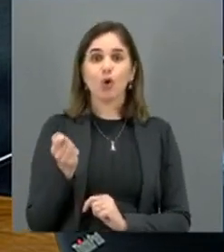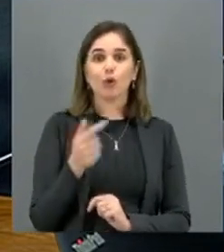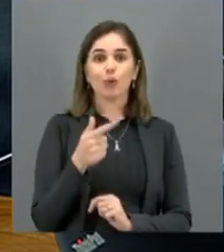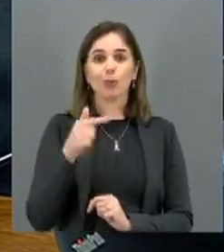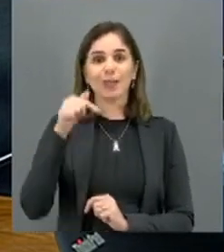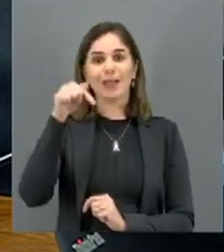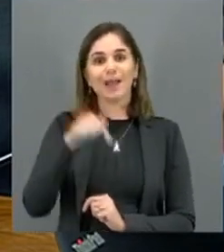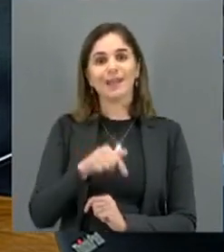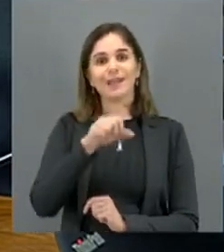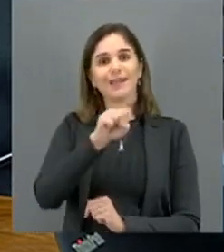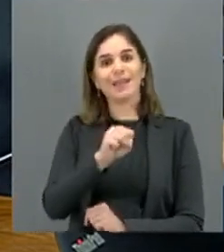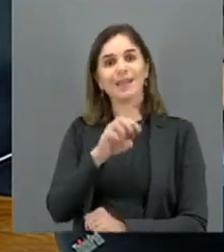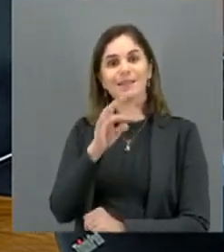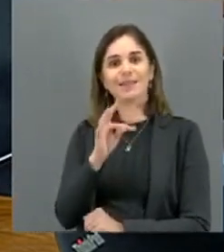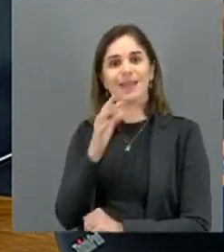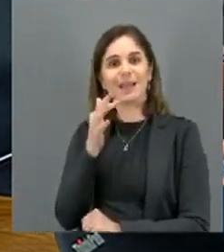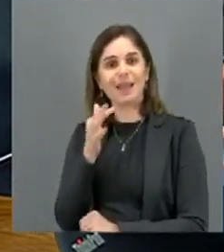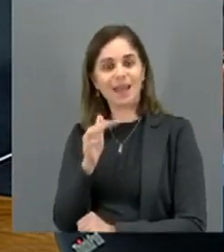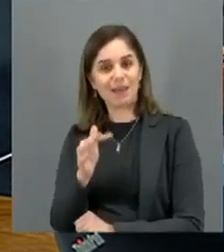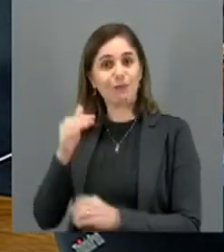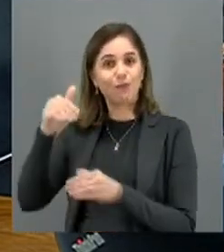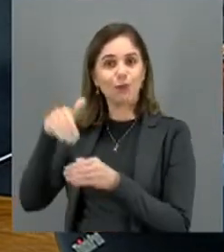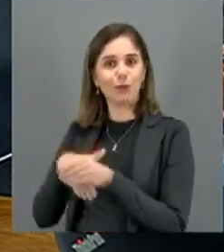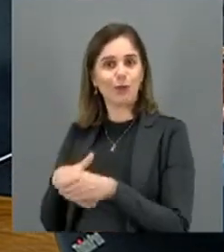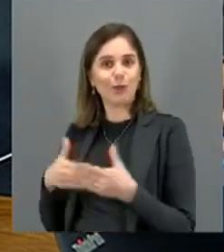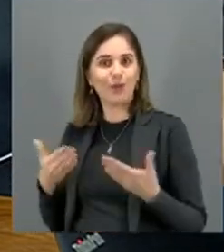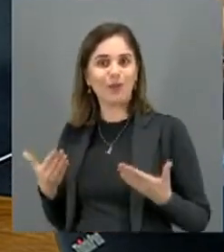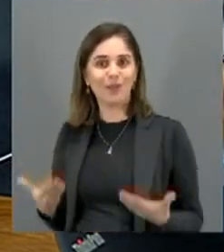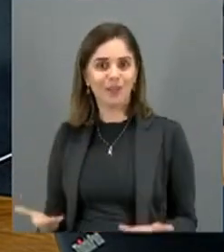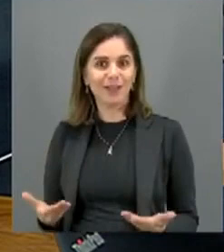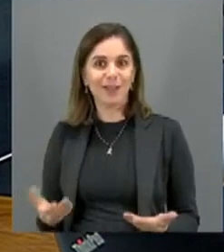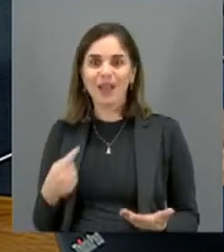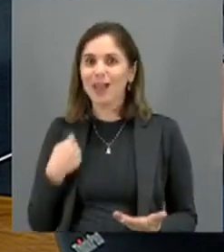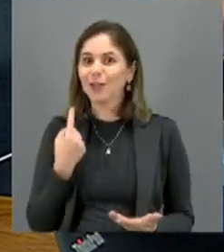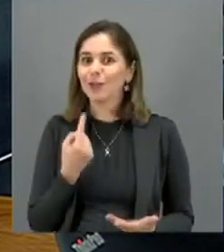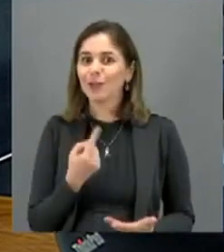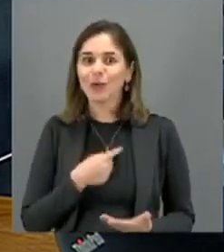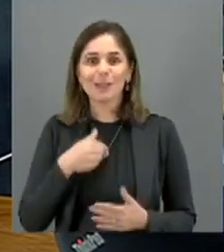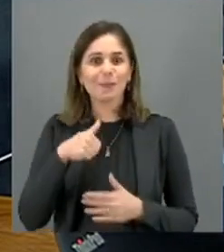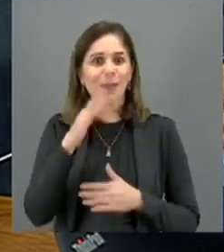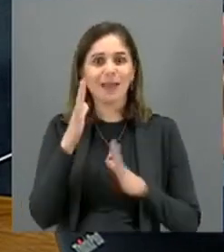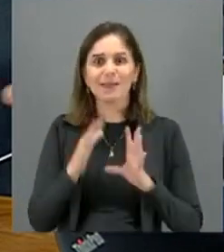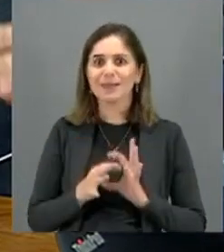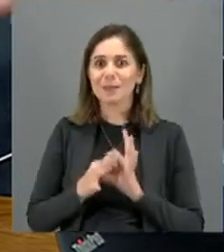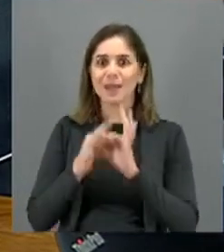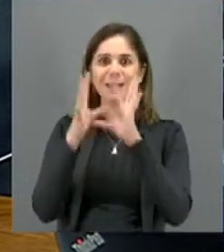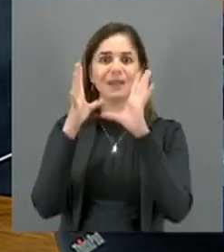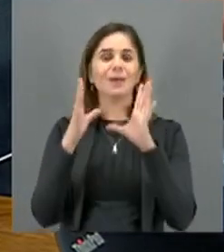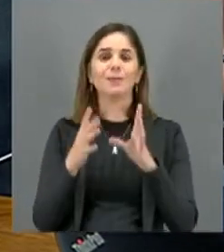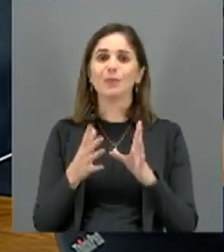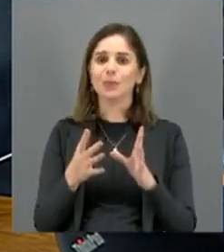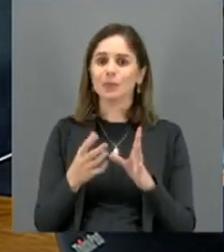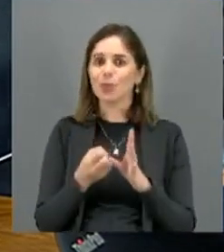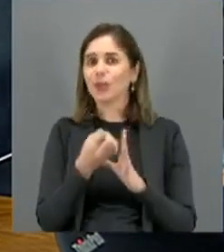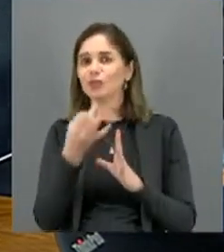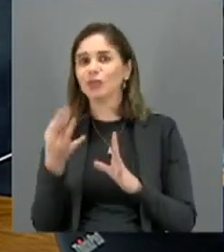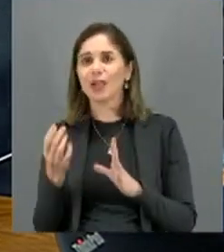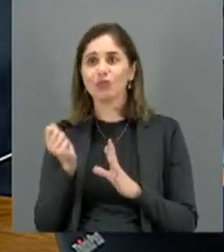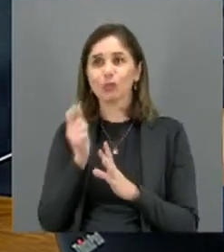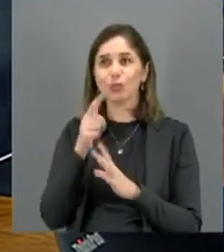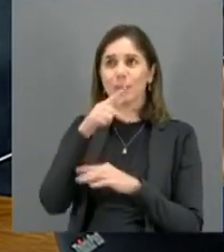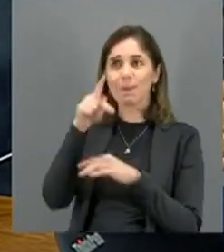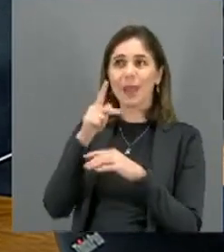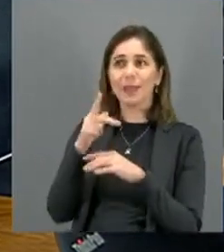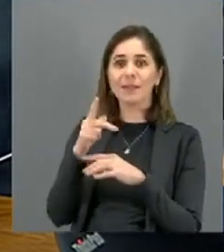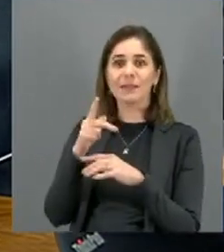dado no Supremo Tribunal Federal. Então, nós estamos aqui muito mais liberais do que os países que nos antecederam há muito mais tempo. E